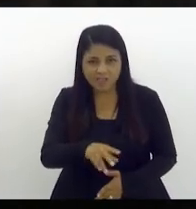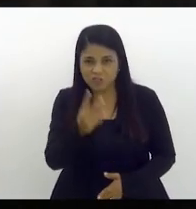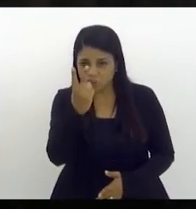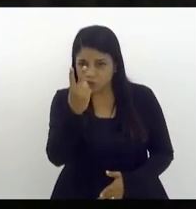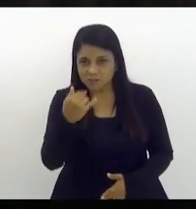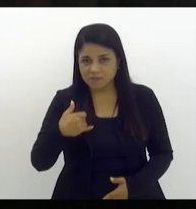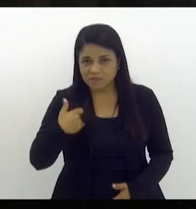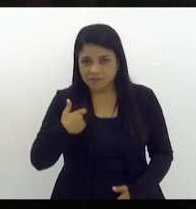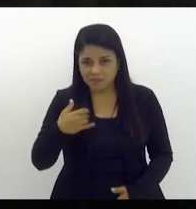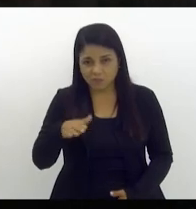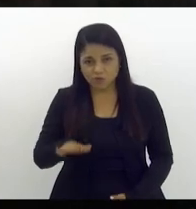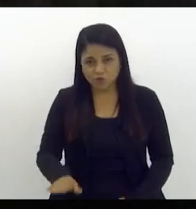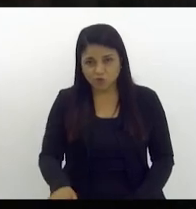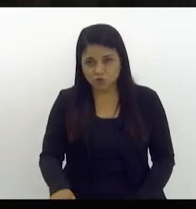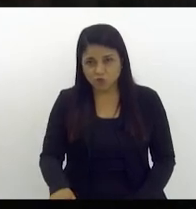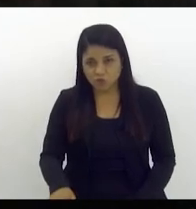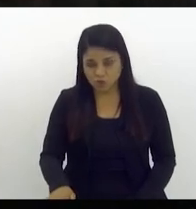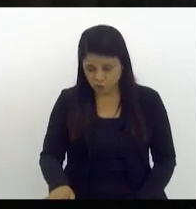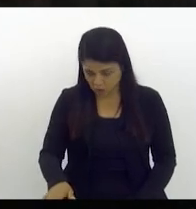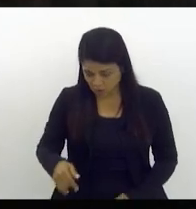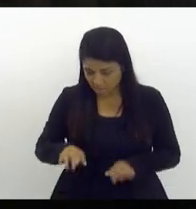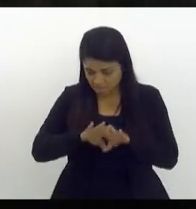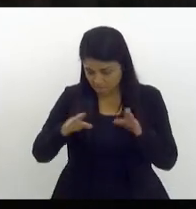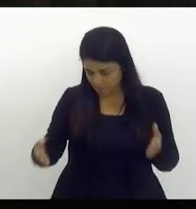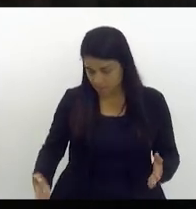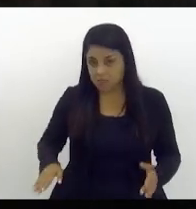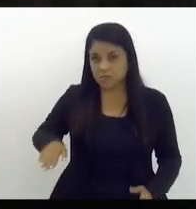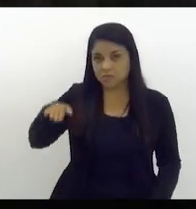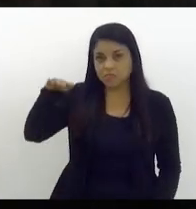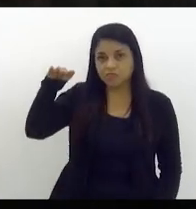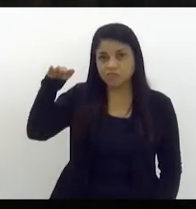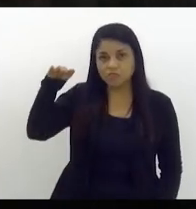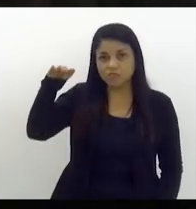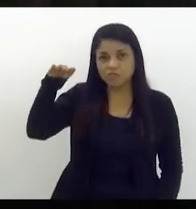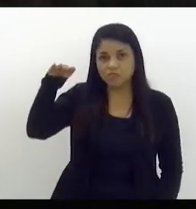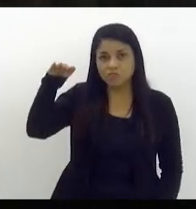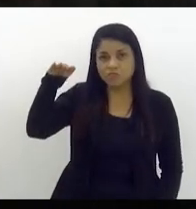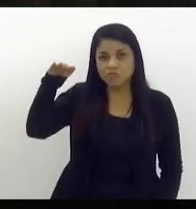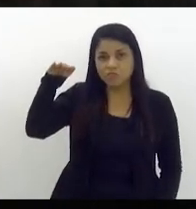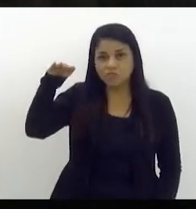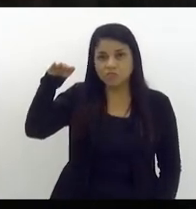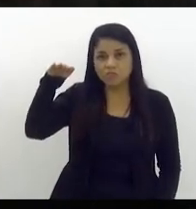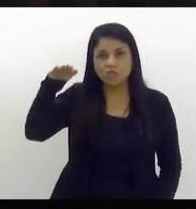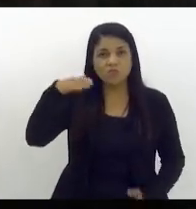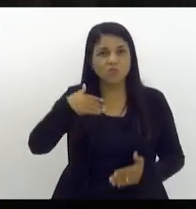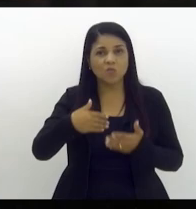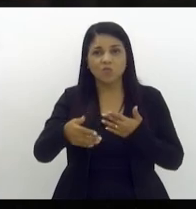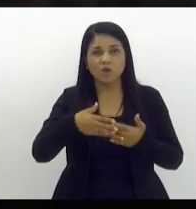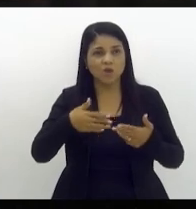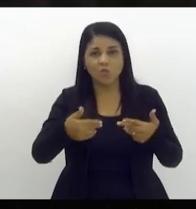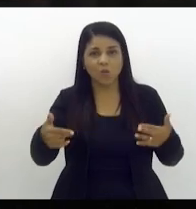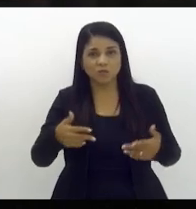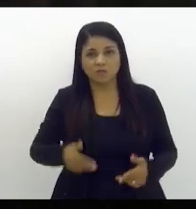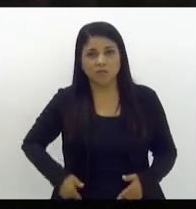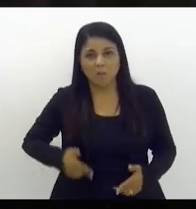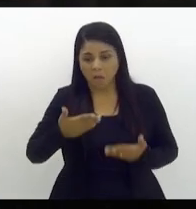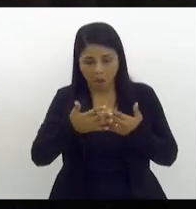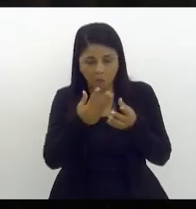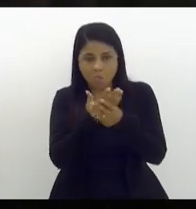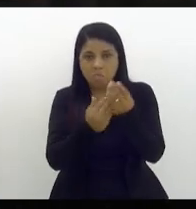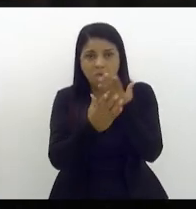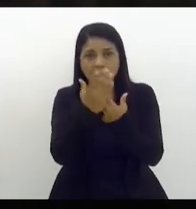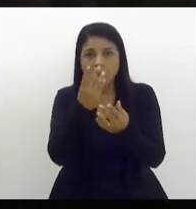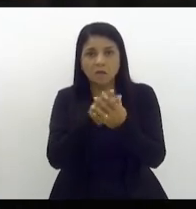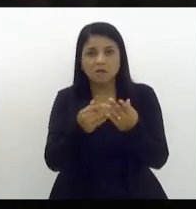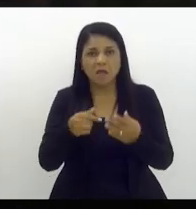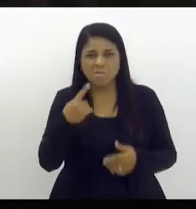2 anos, daqui do pé dessa mesa aqui, como é que uma criança dessa, independente com o que ela esteja na mão, isso pode ser considerado um perigo